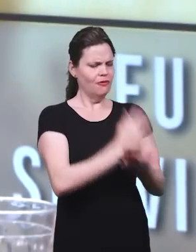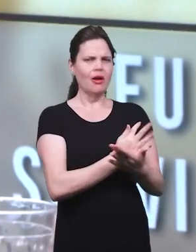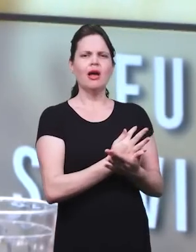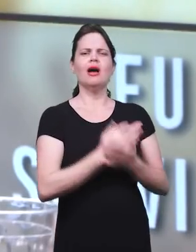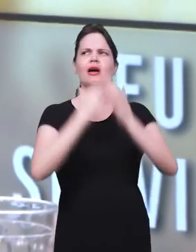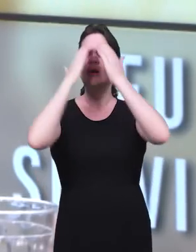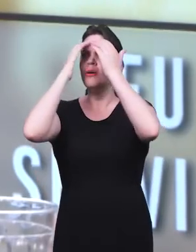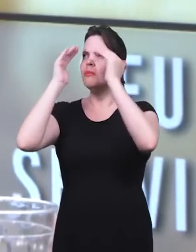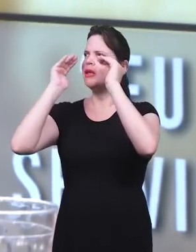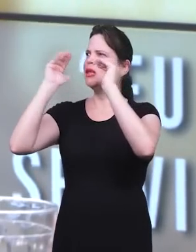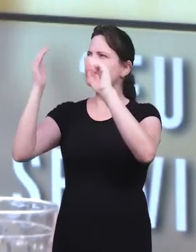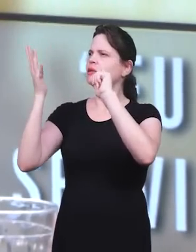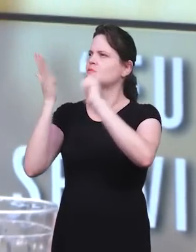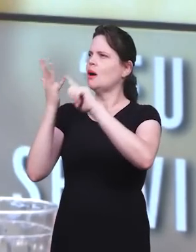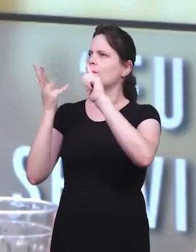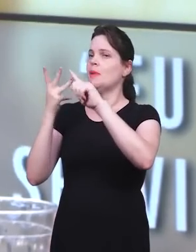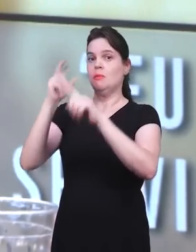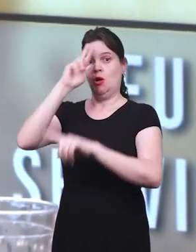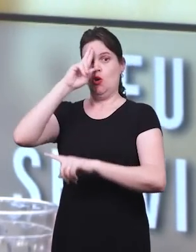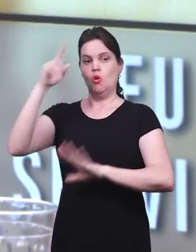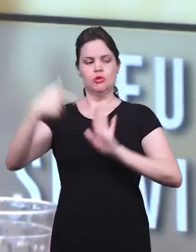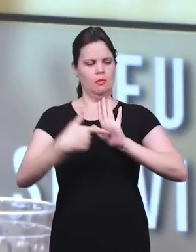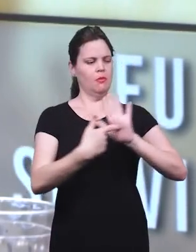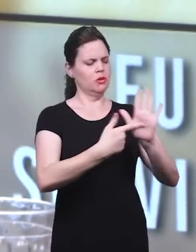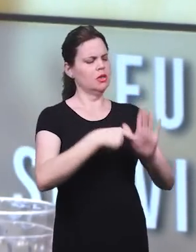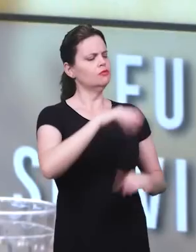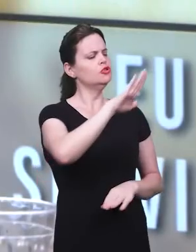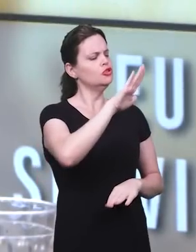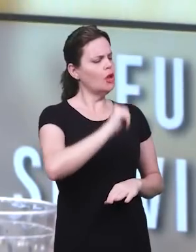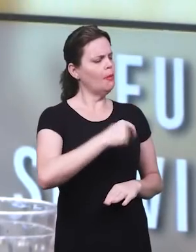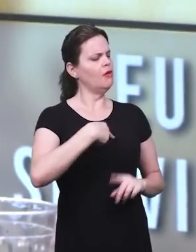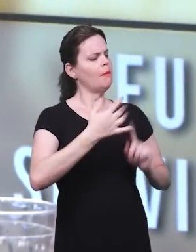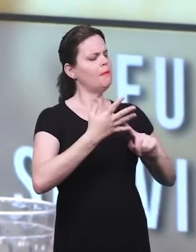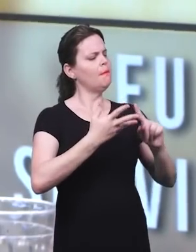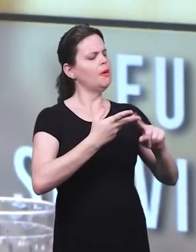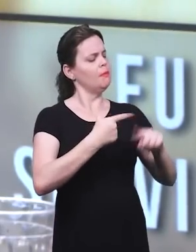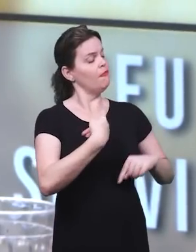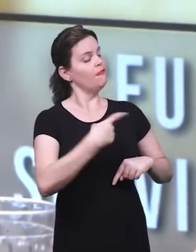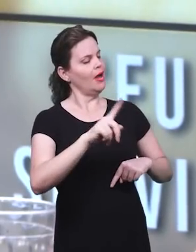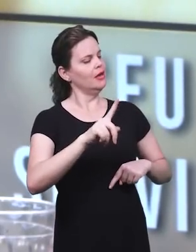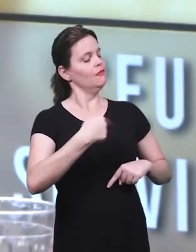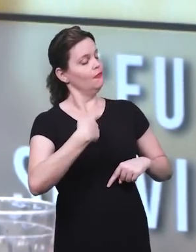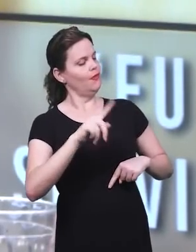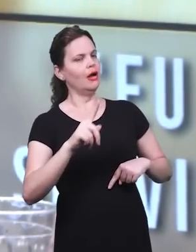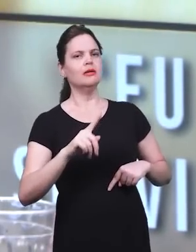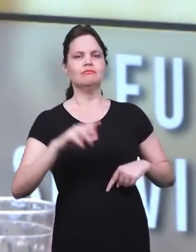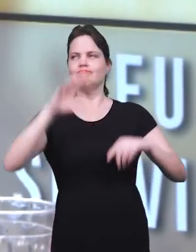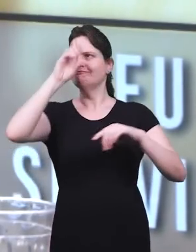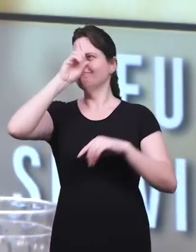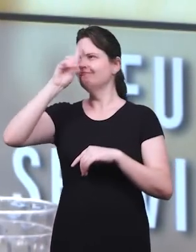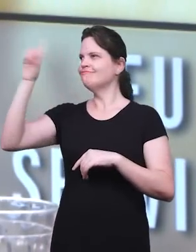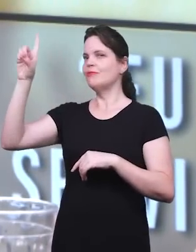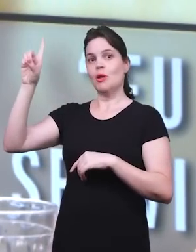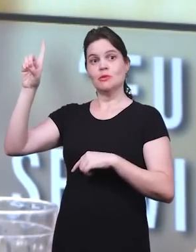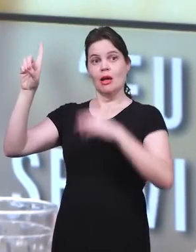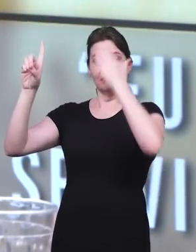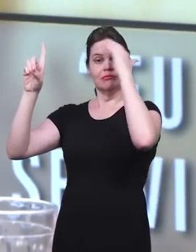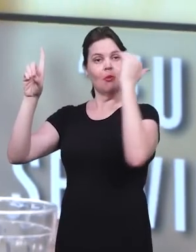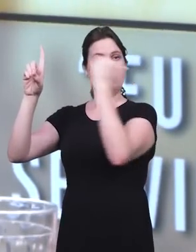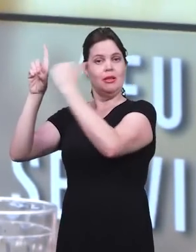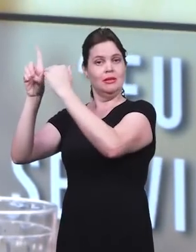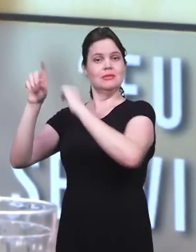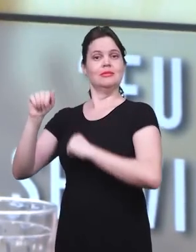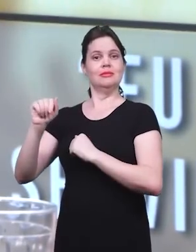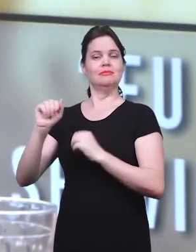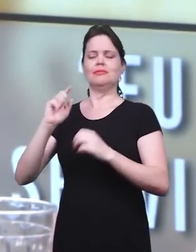colocando em prática aquilo que o Senhor revelava, mostrava, queria da vida dele, essa herança, que é essa fé, ela